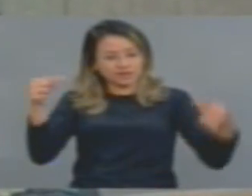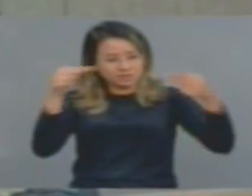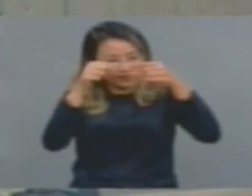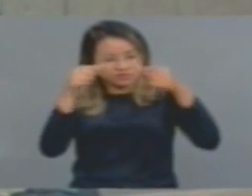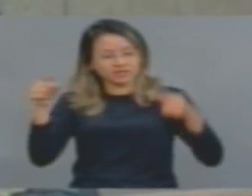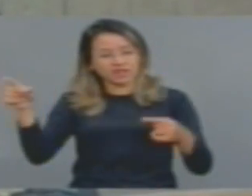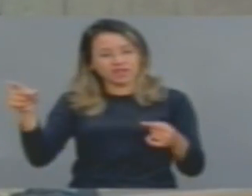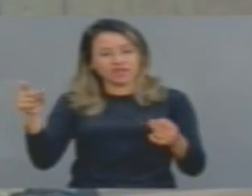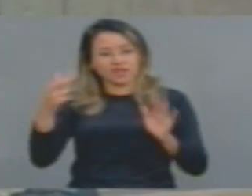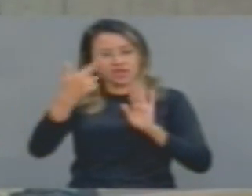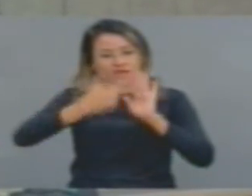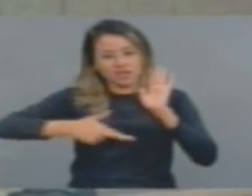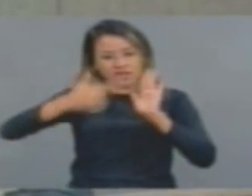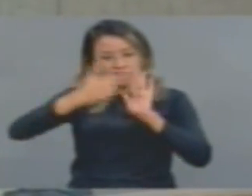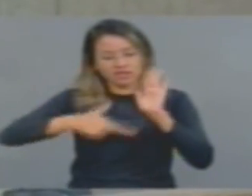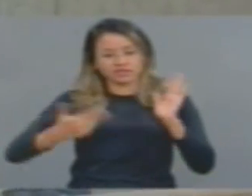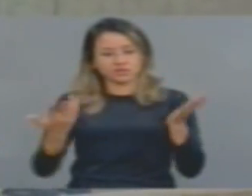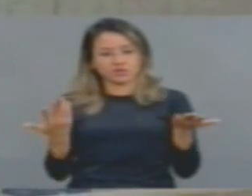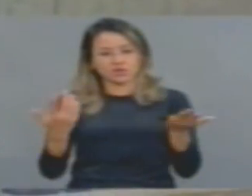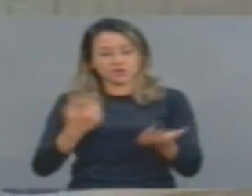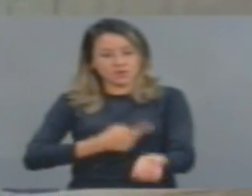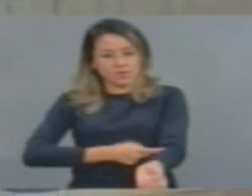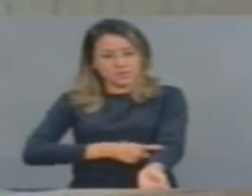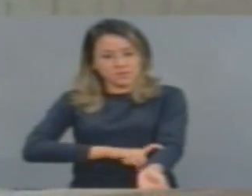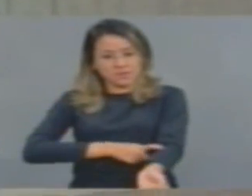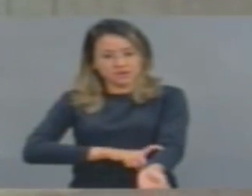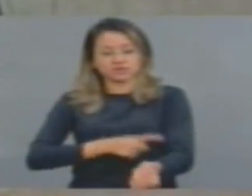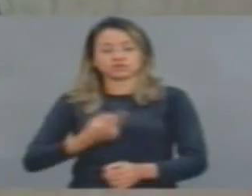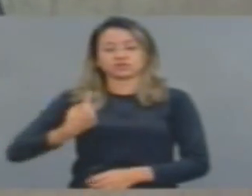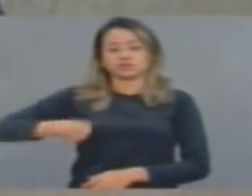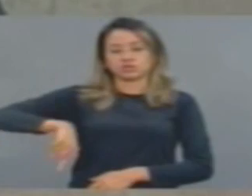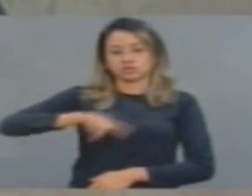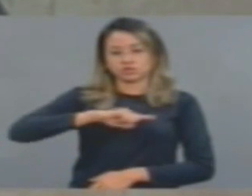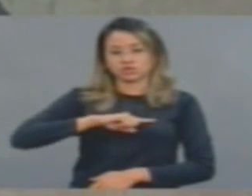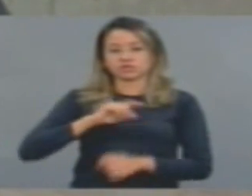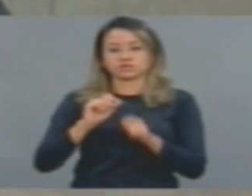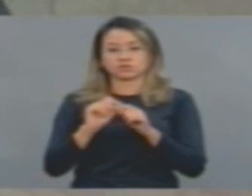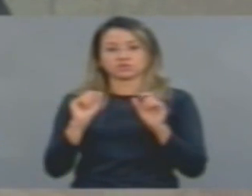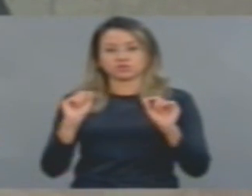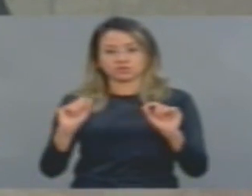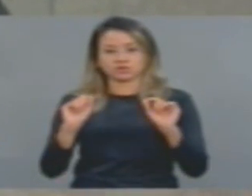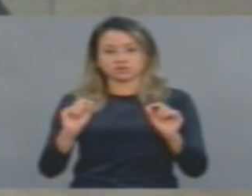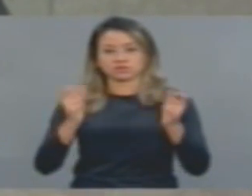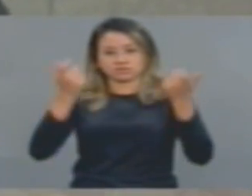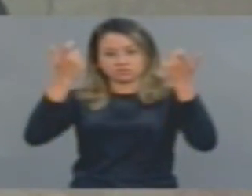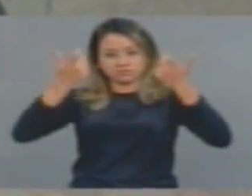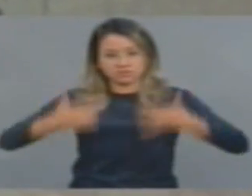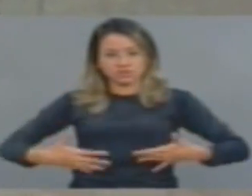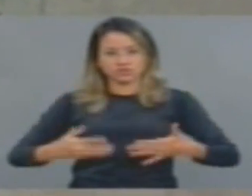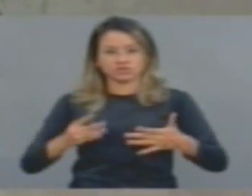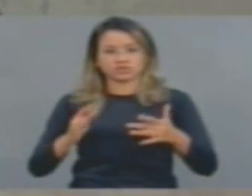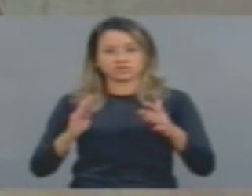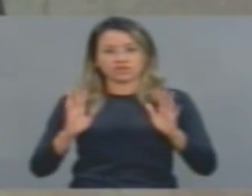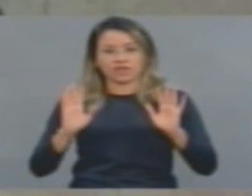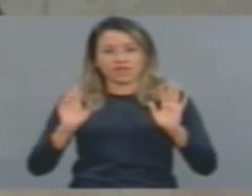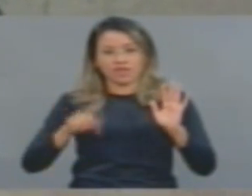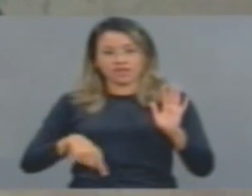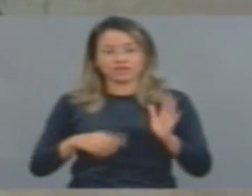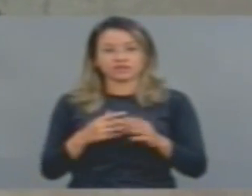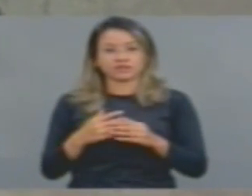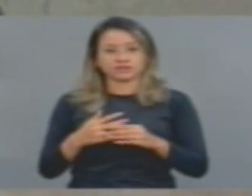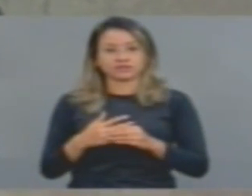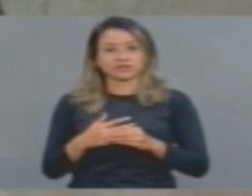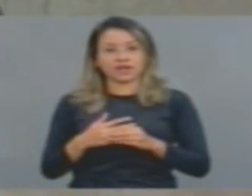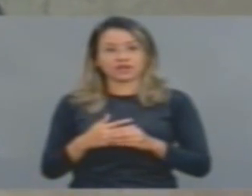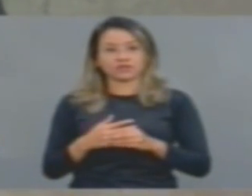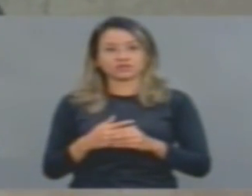deputado Elmano, que nós lemos aqui. O meu pronunciamento foi praticamente fazer uma leitura